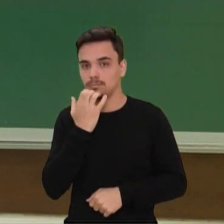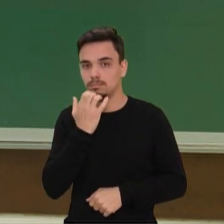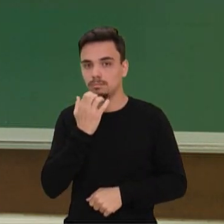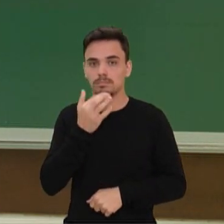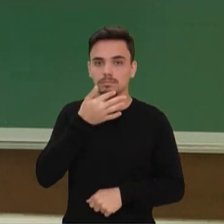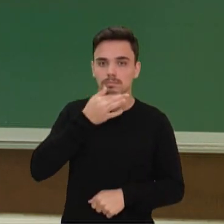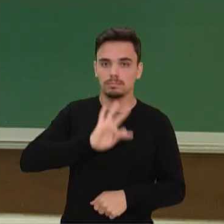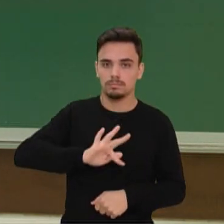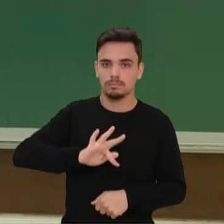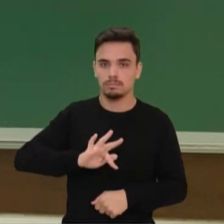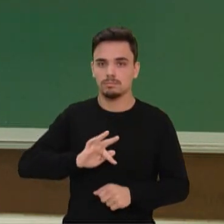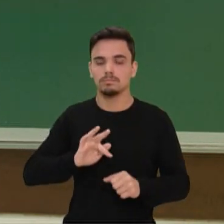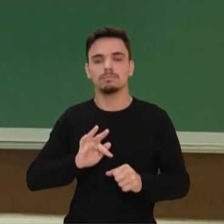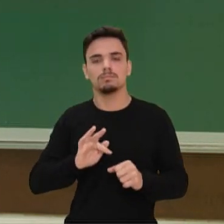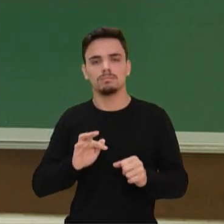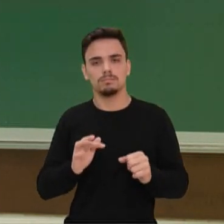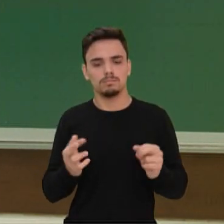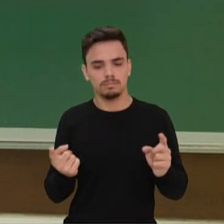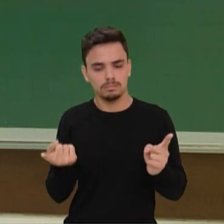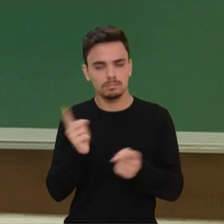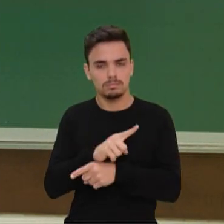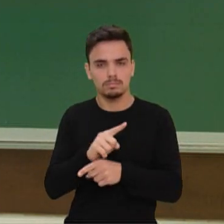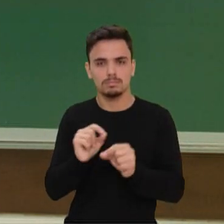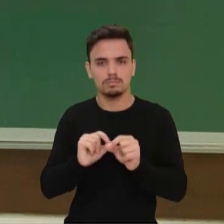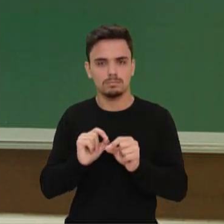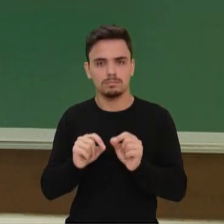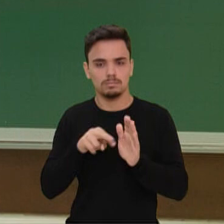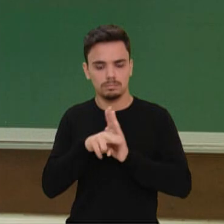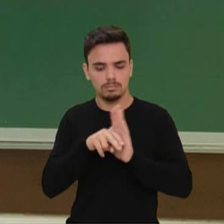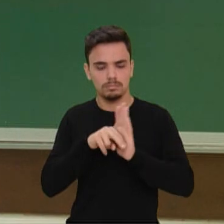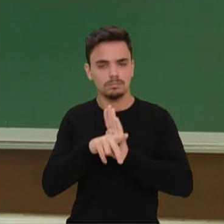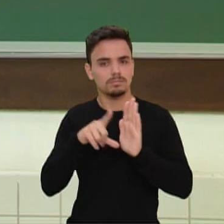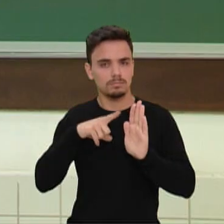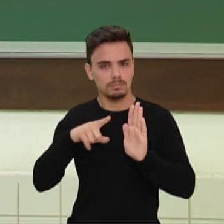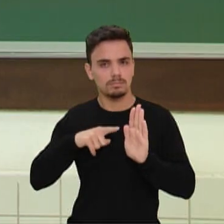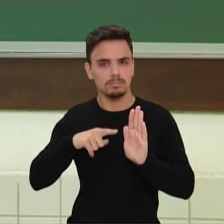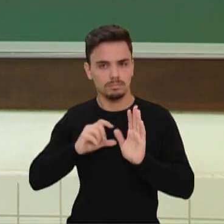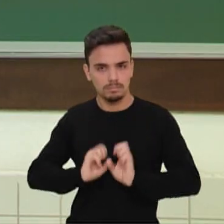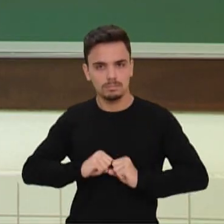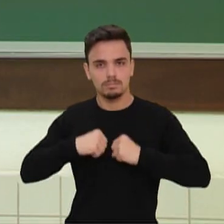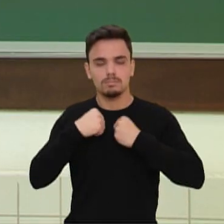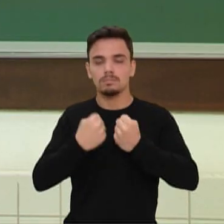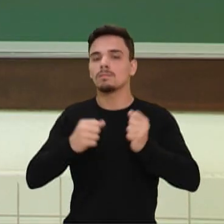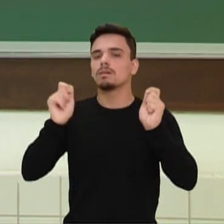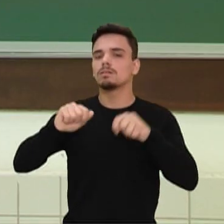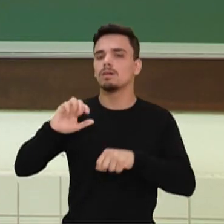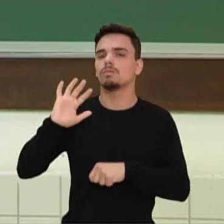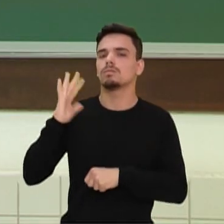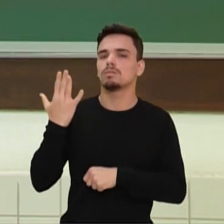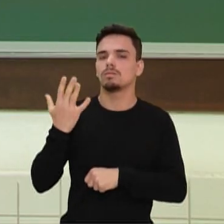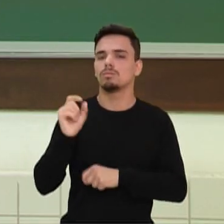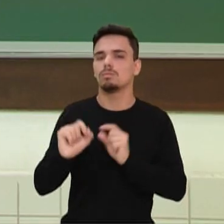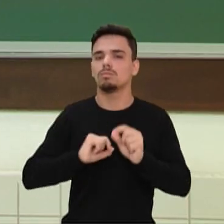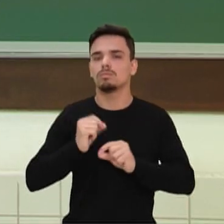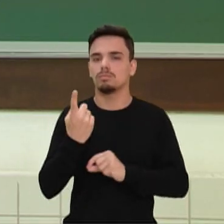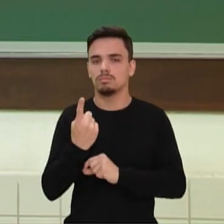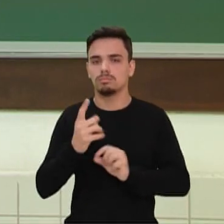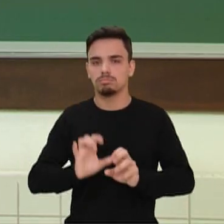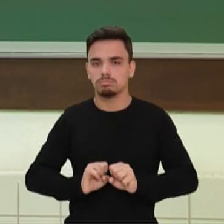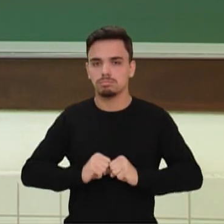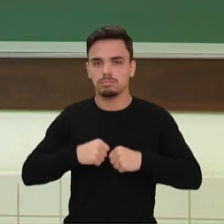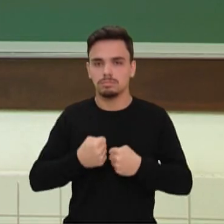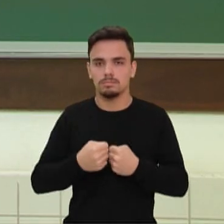organismo, na biologia, no corpo, né? Então, pode acontecer que um impulso ele acabe